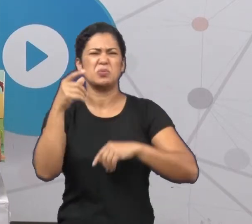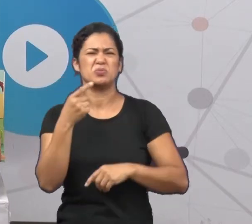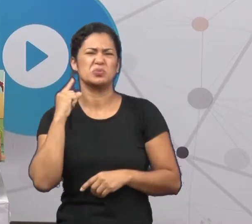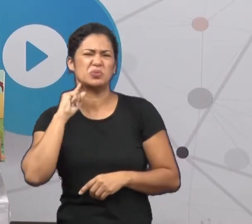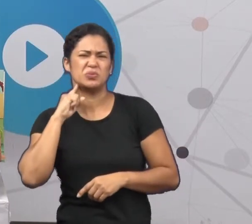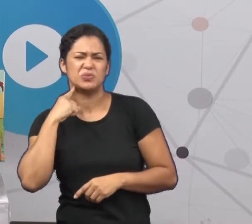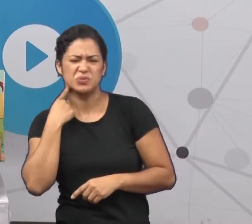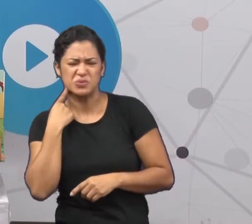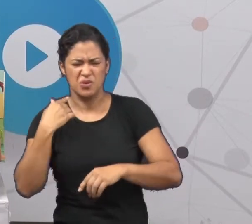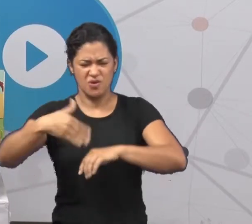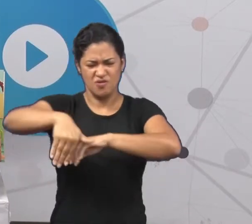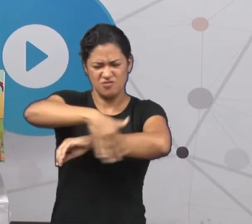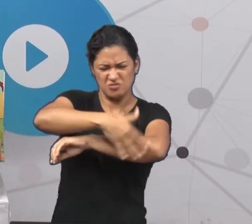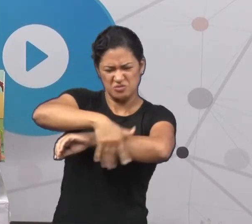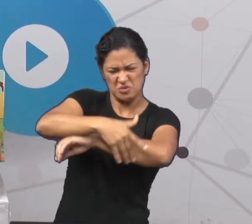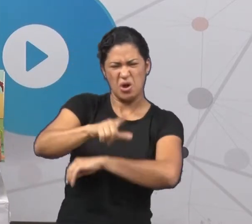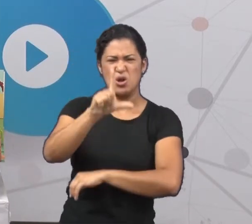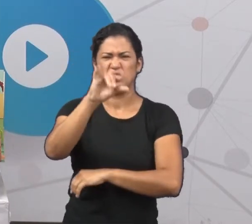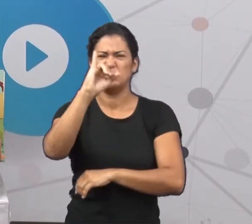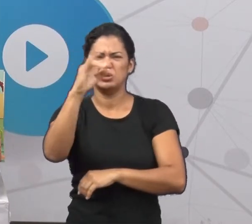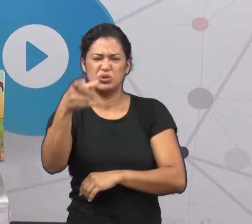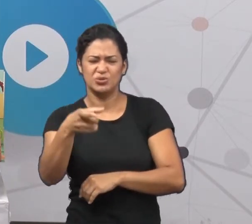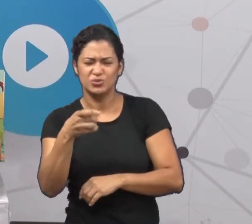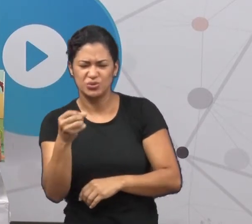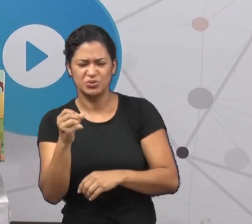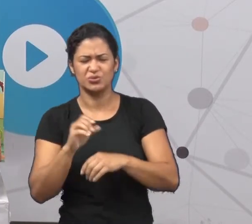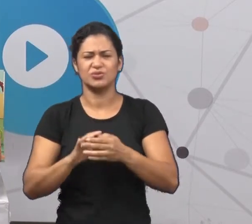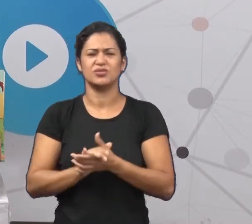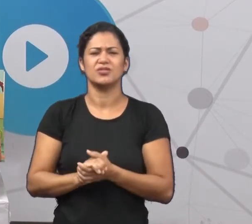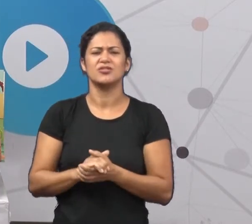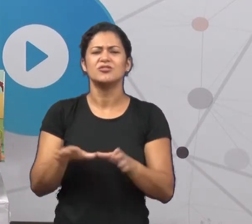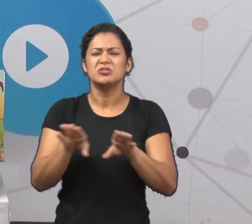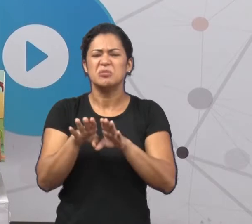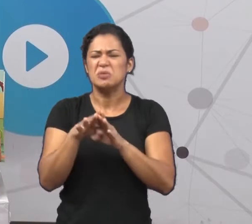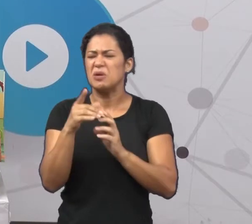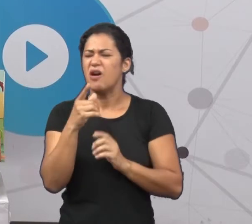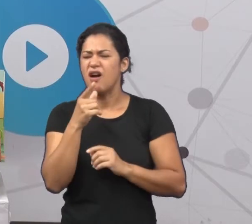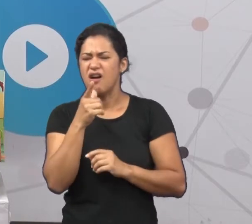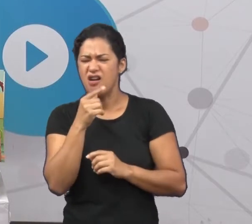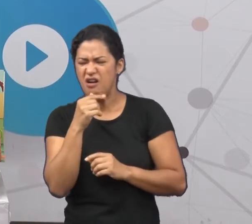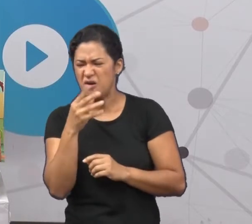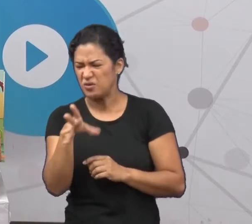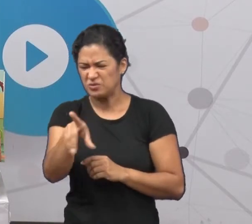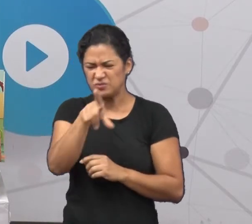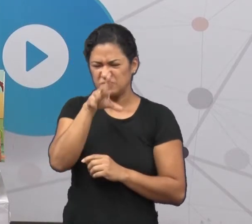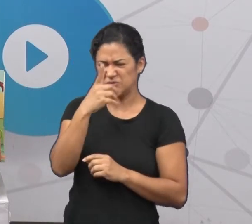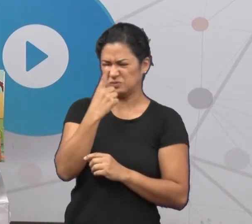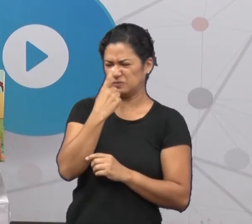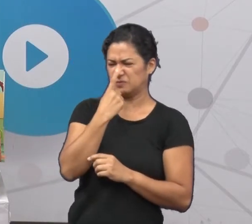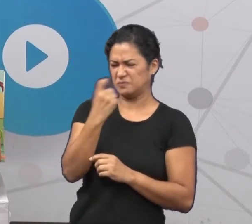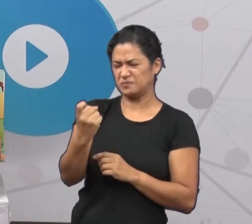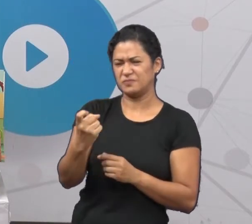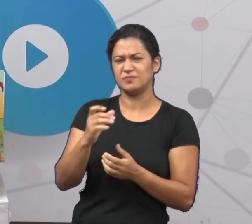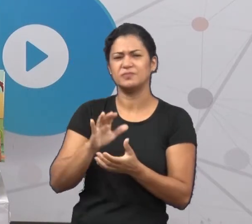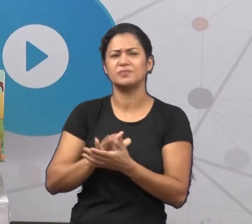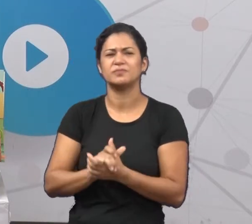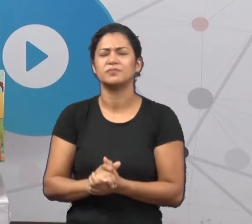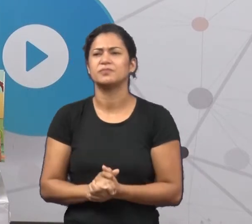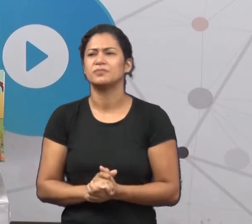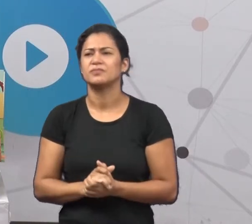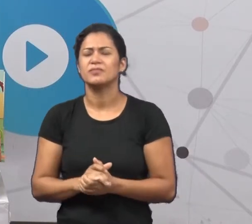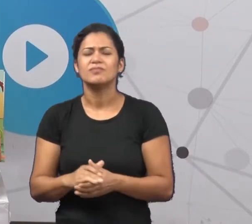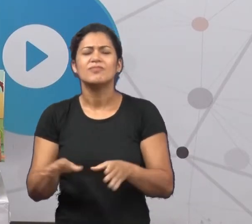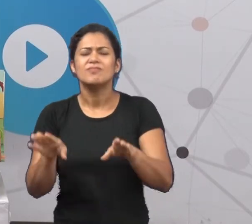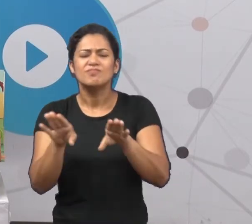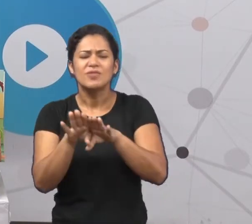nas ruas, muita sujeira, tem os esgotos, que tem sempre um mau cheiro,